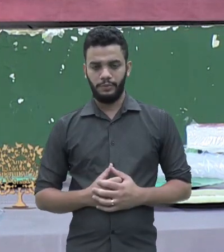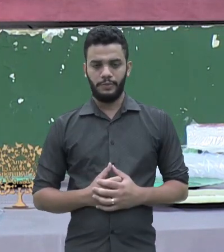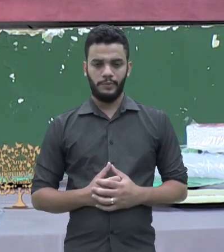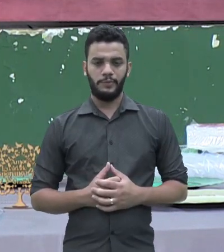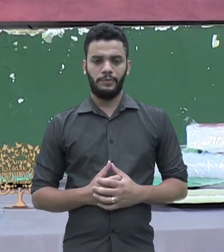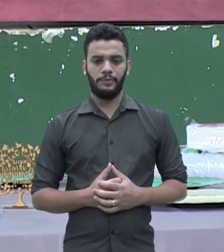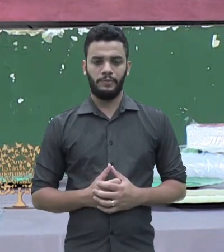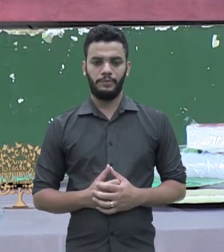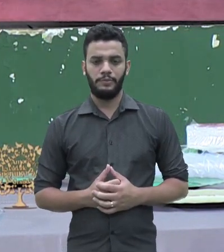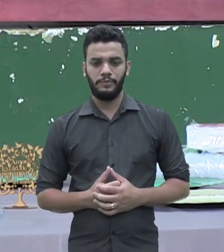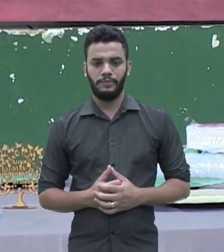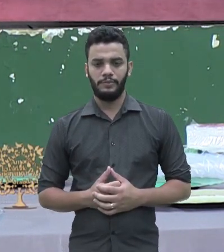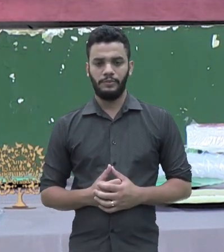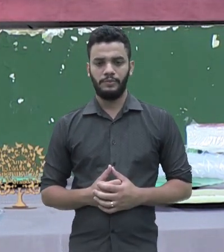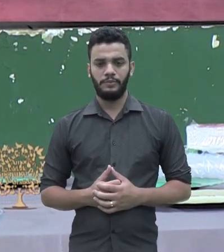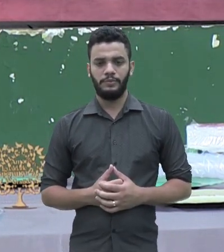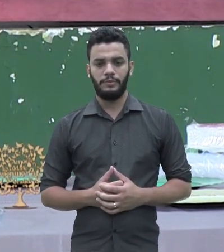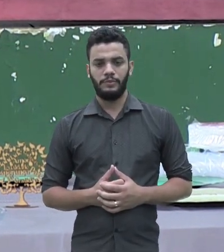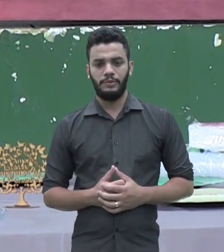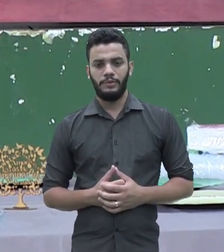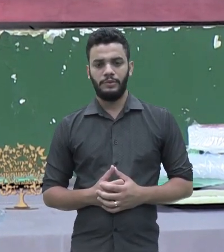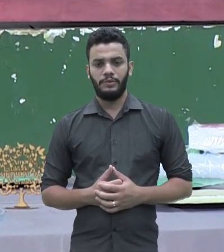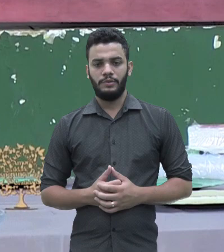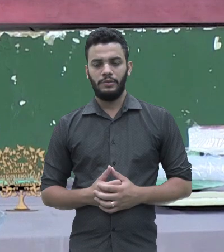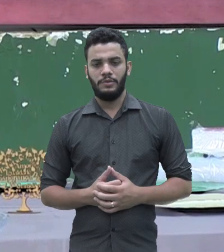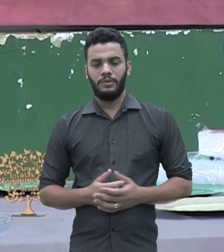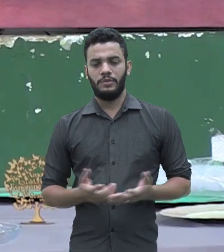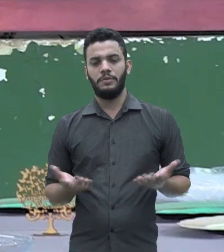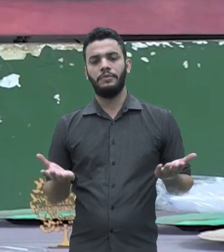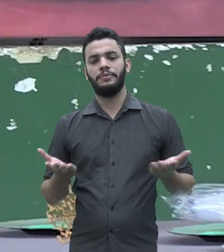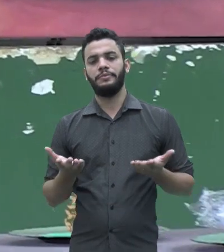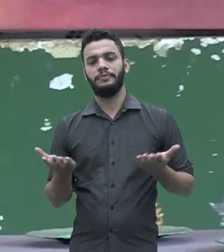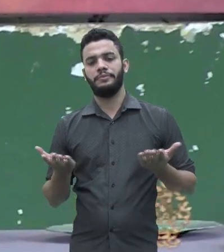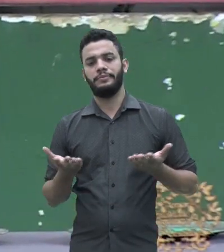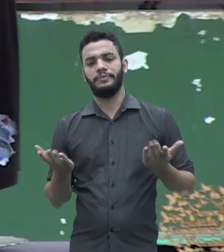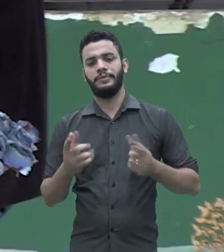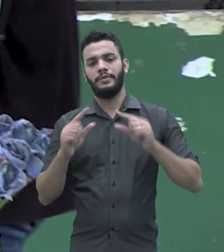Ok, temos aqui uma frase linda, eu achei ela mais bonita.